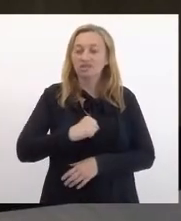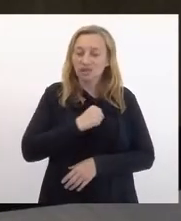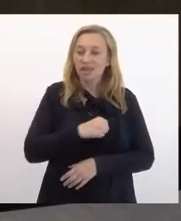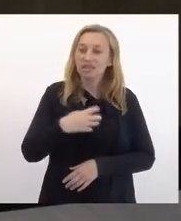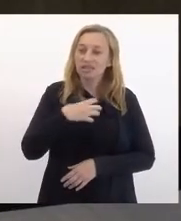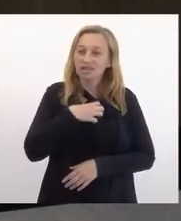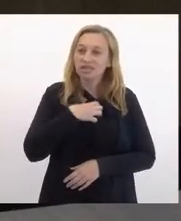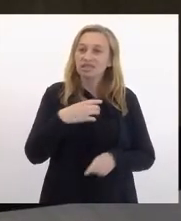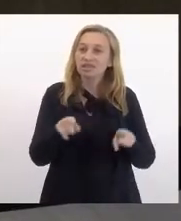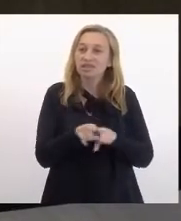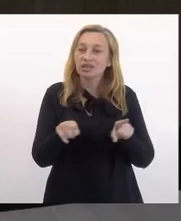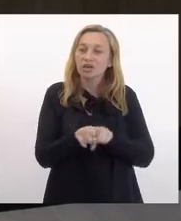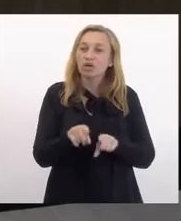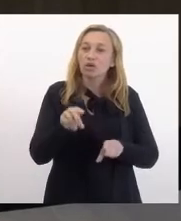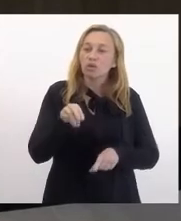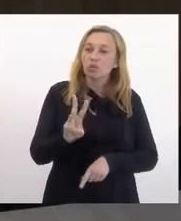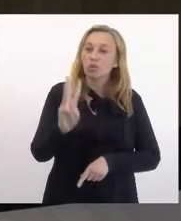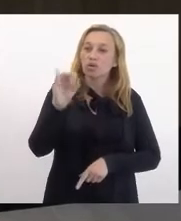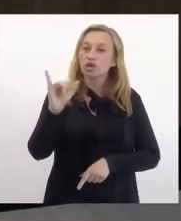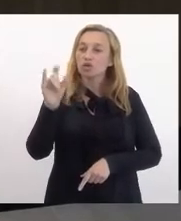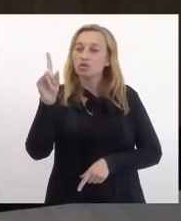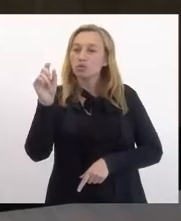O companheiro Wilson